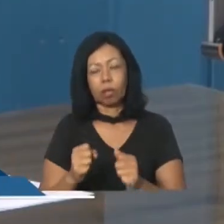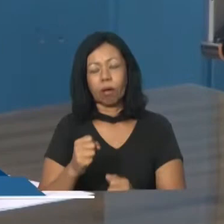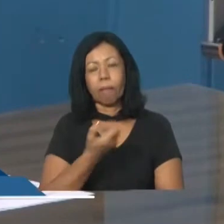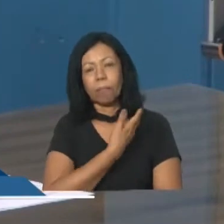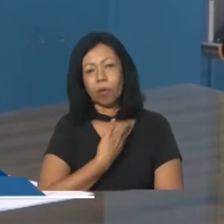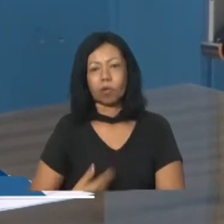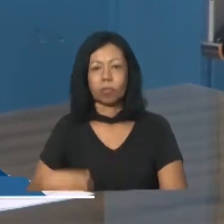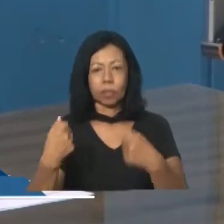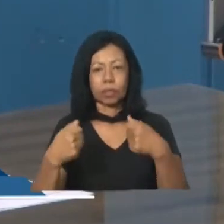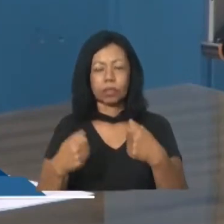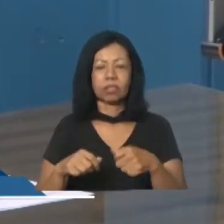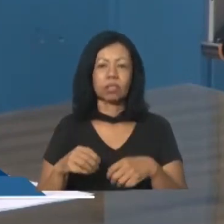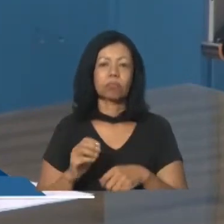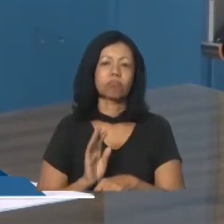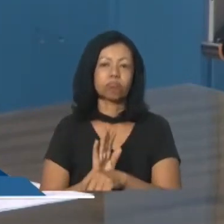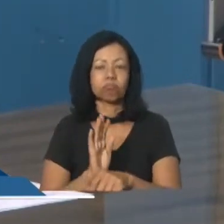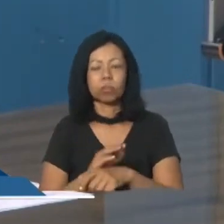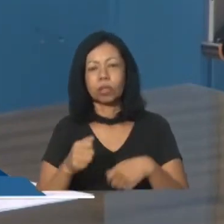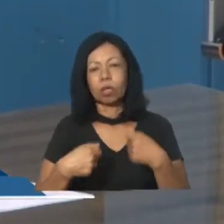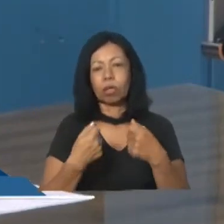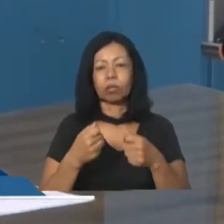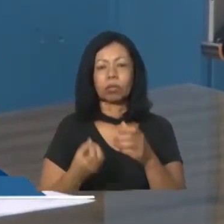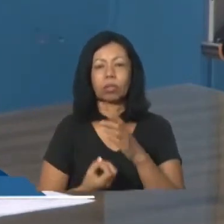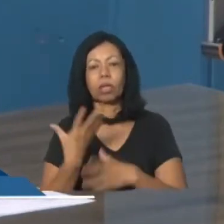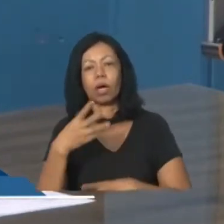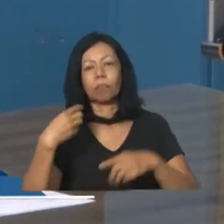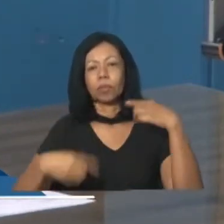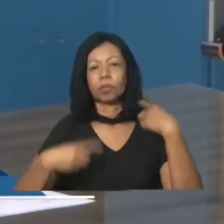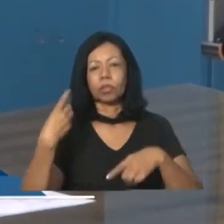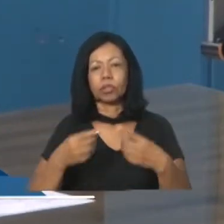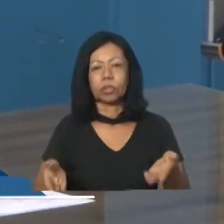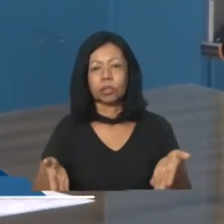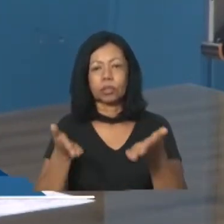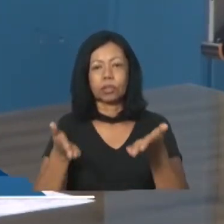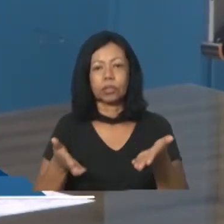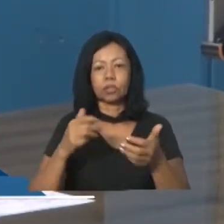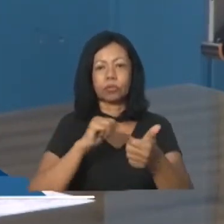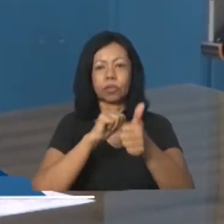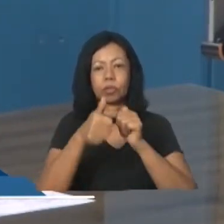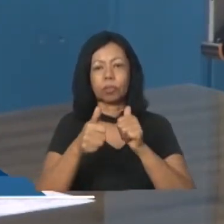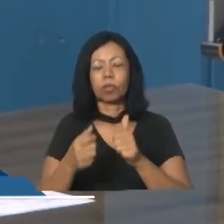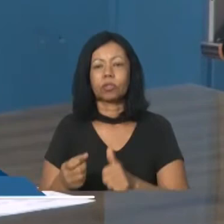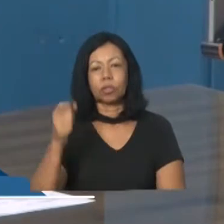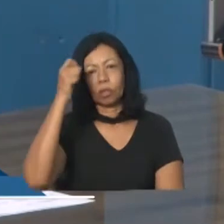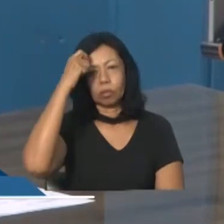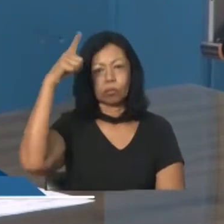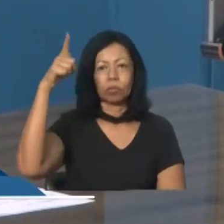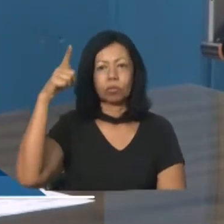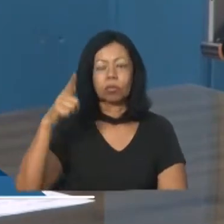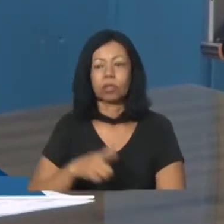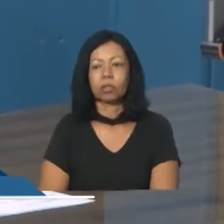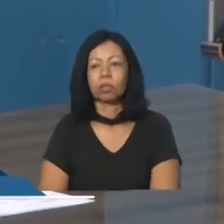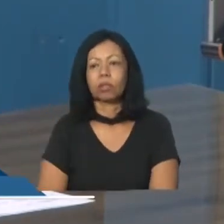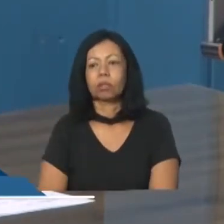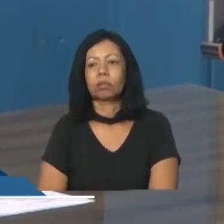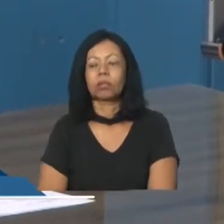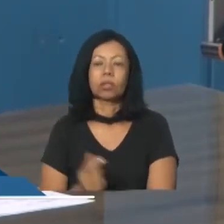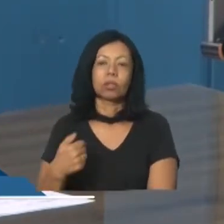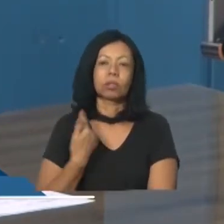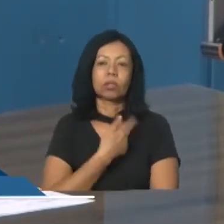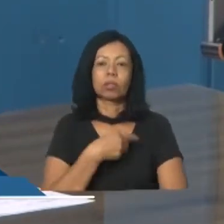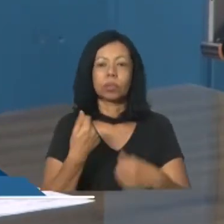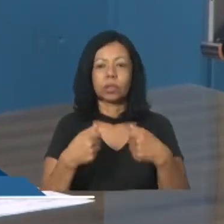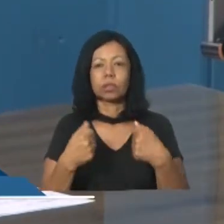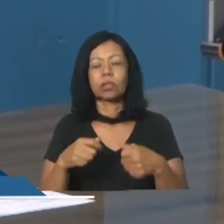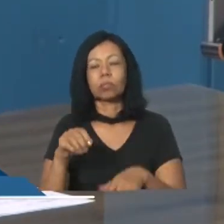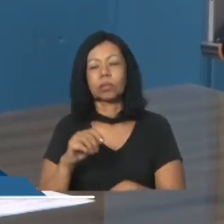Oliveira teve seu projeto de lei aprovado em segunda discussão, que institui no calendário oficial do município o Dia